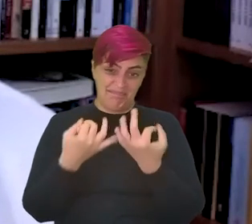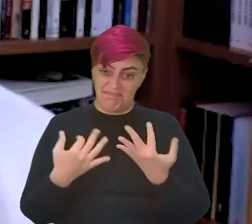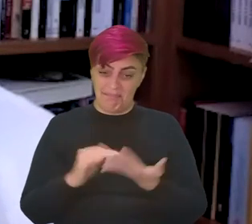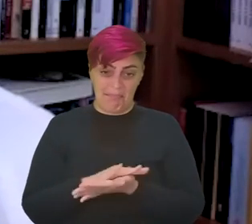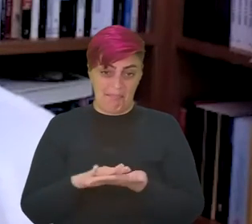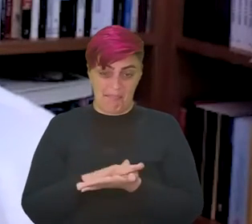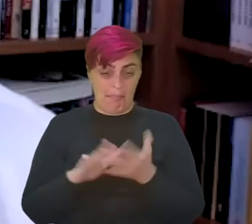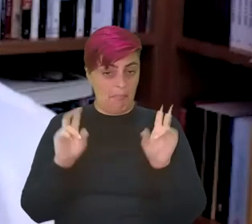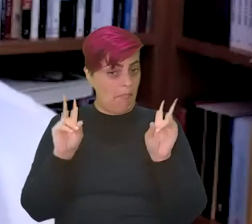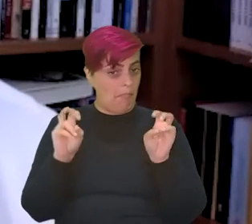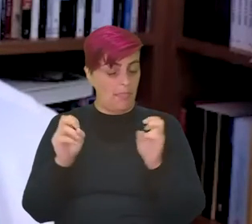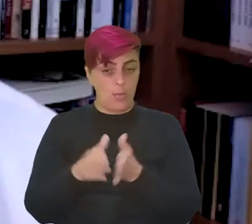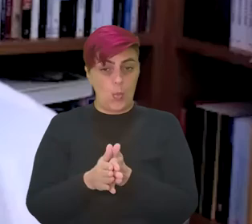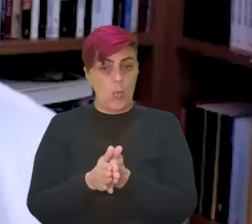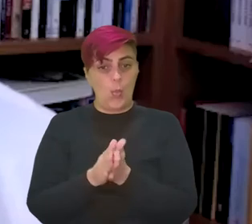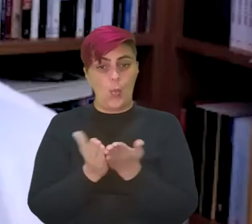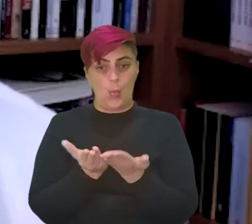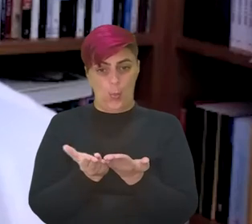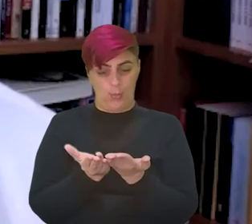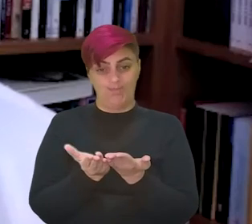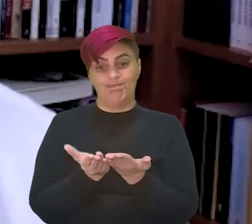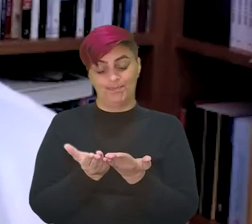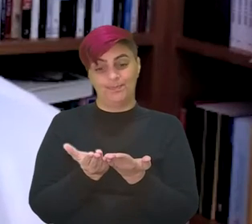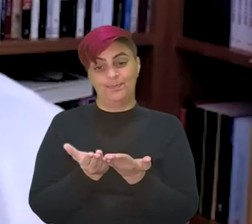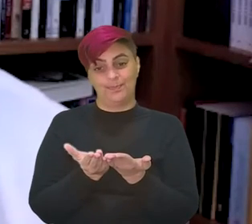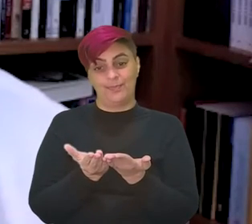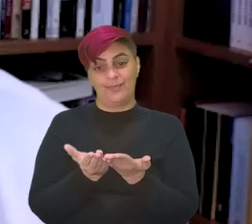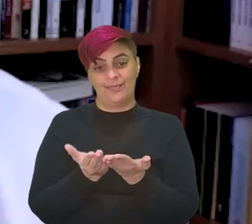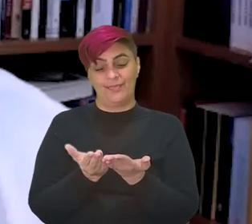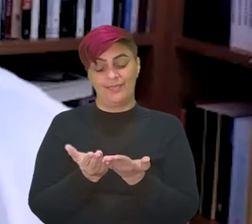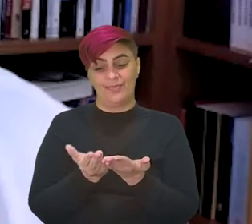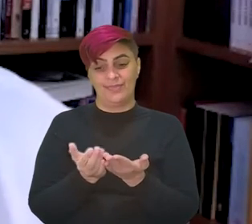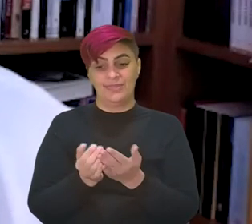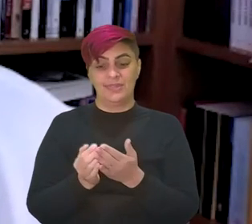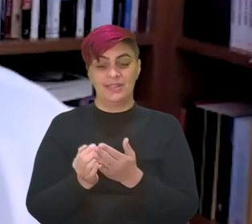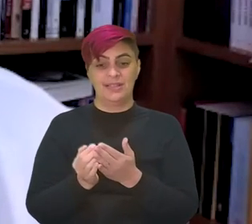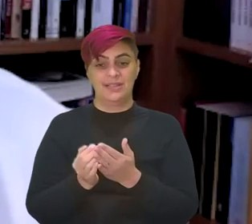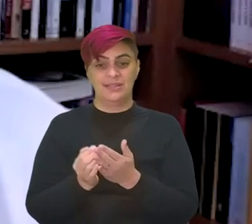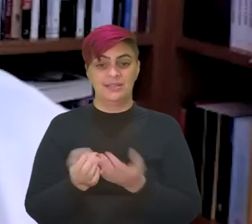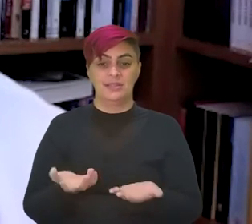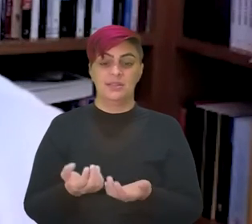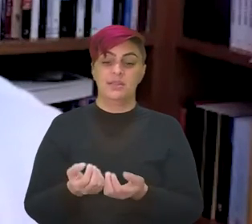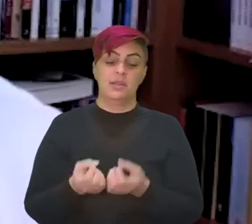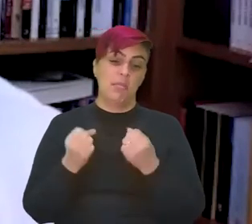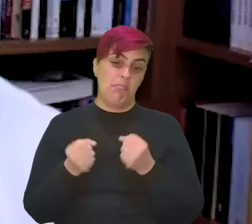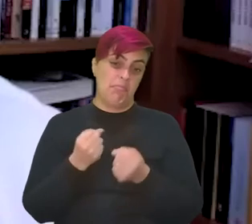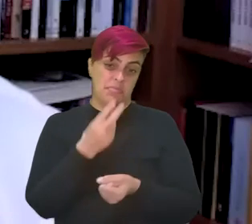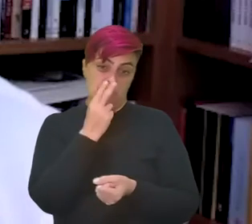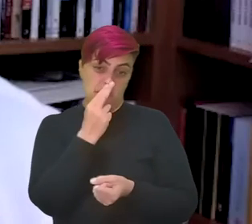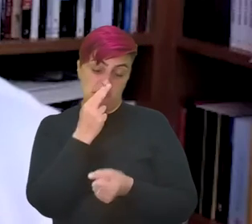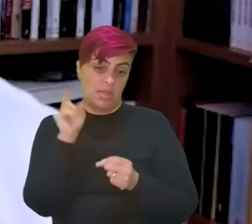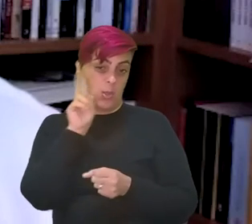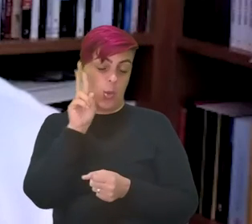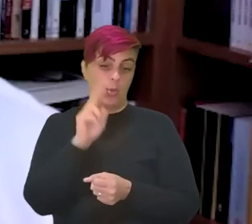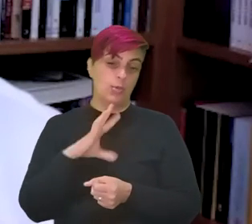diz muito. Não. Não diz muito. Jardins de Coral poderia ser um romance, Jardins